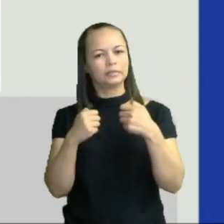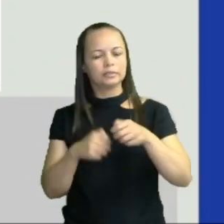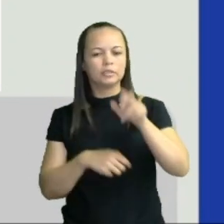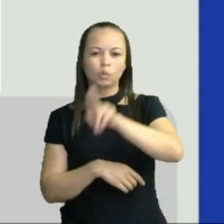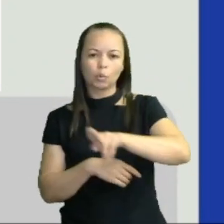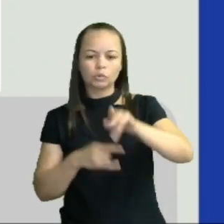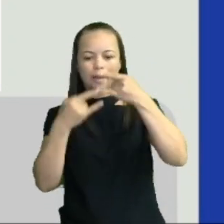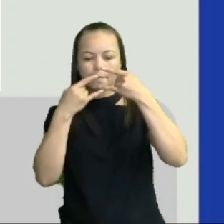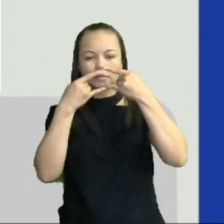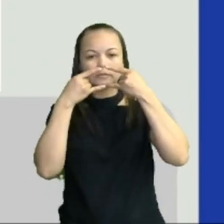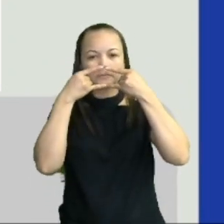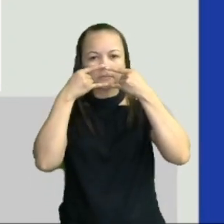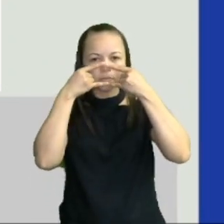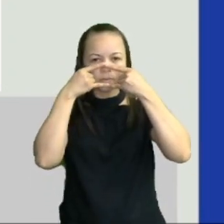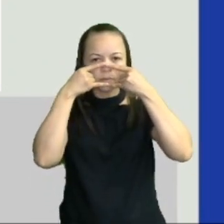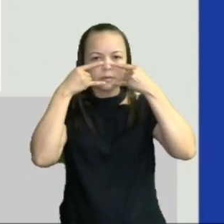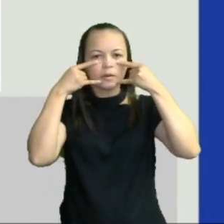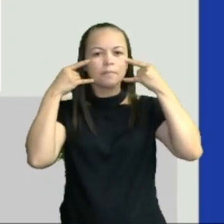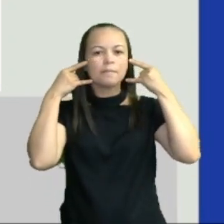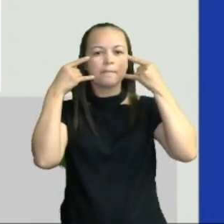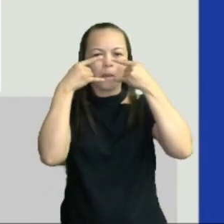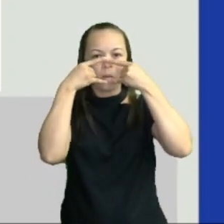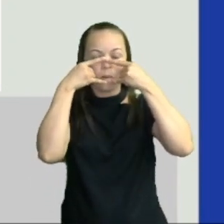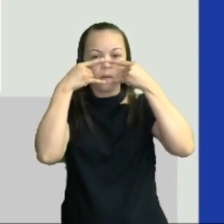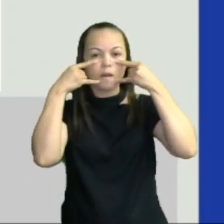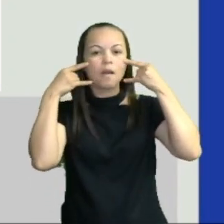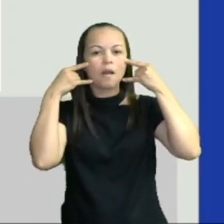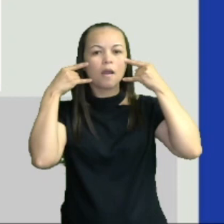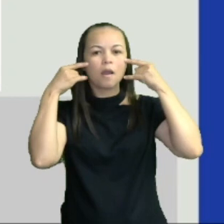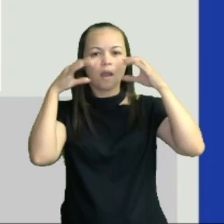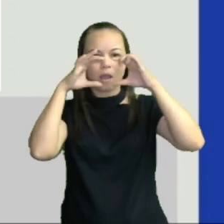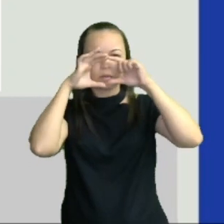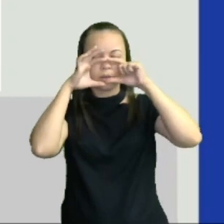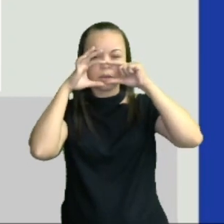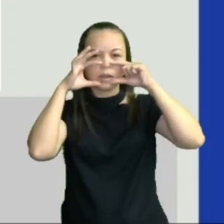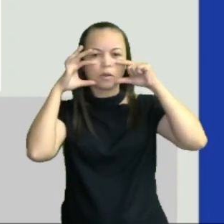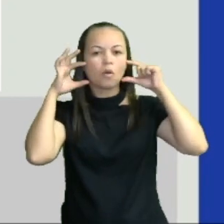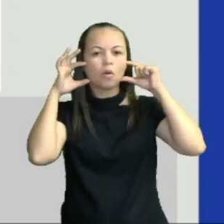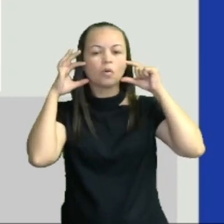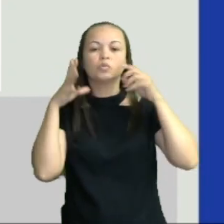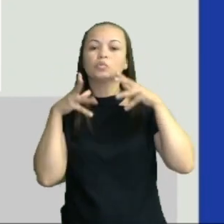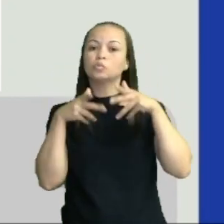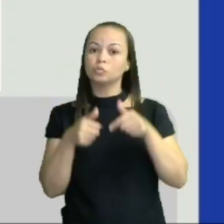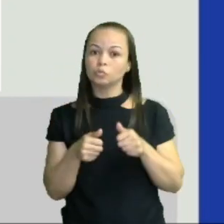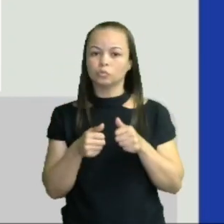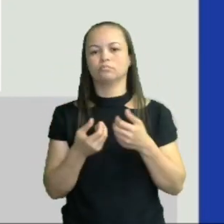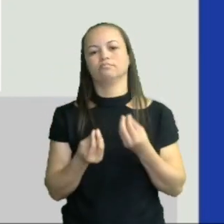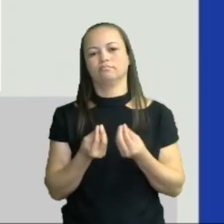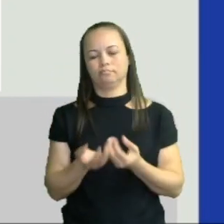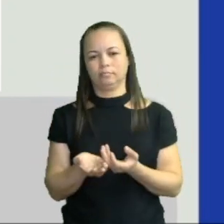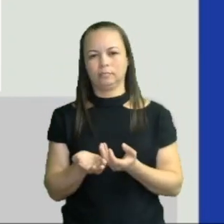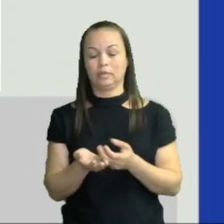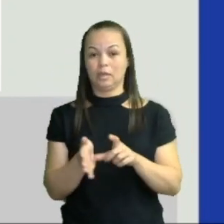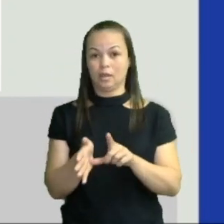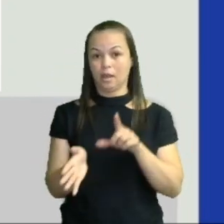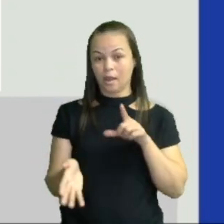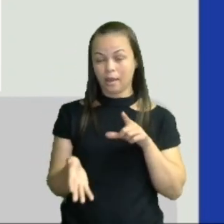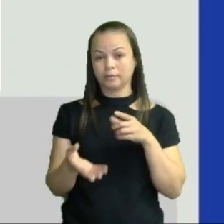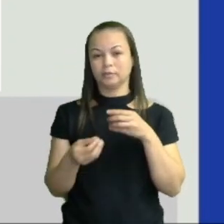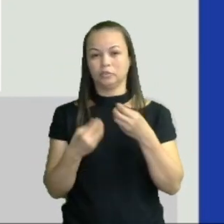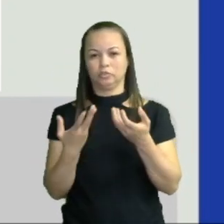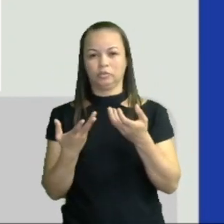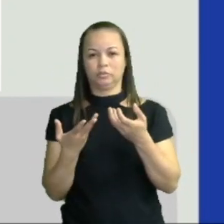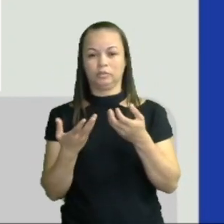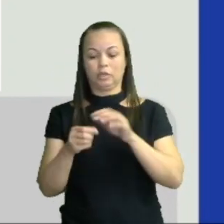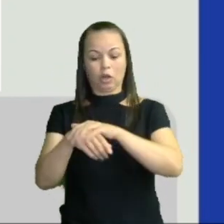como cobrindo nariz e boca. Isso mesmo, cobrindo nariz e boca. E antes de te colocar